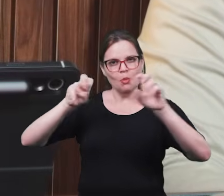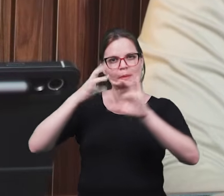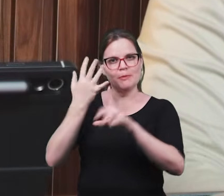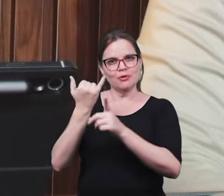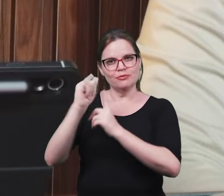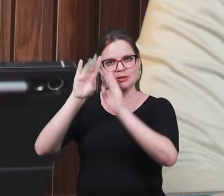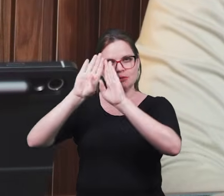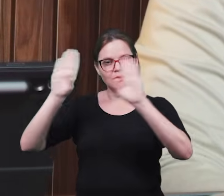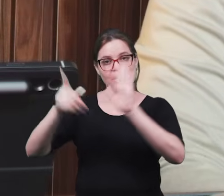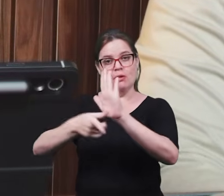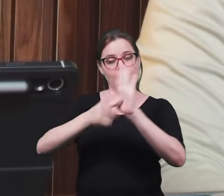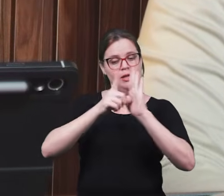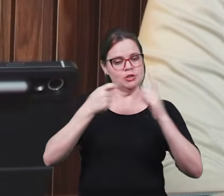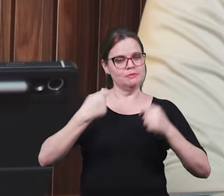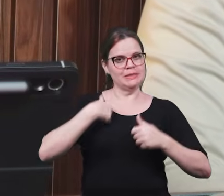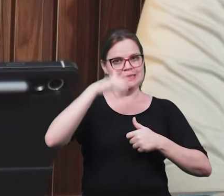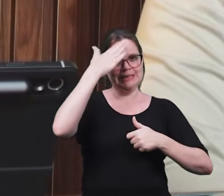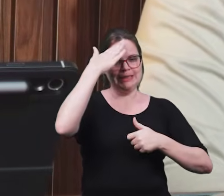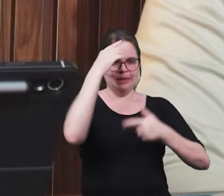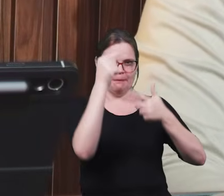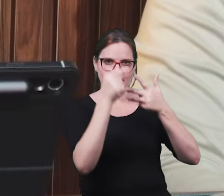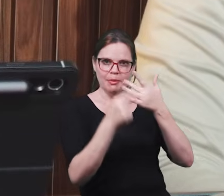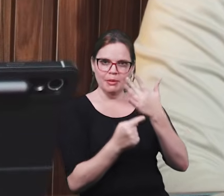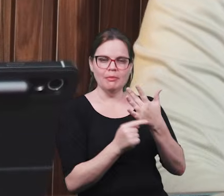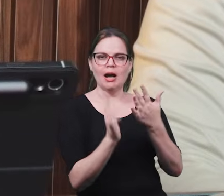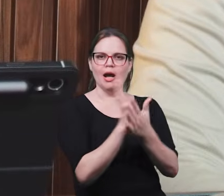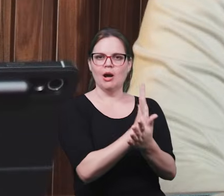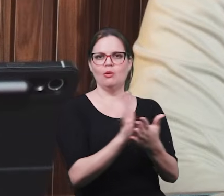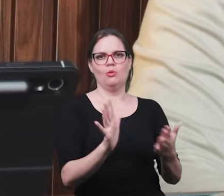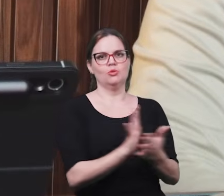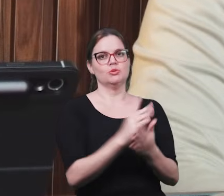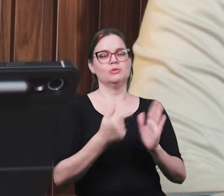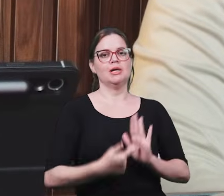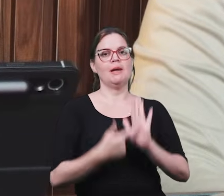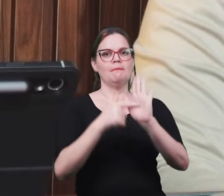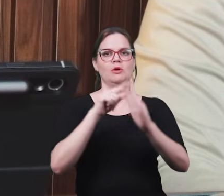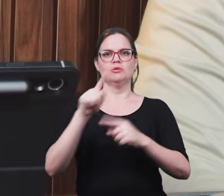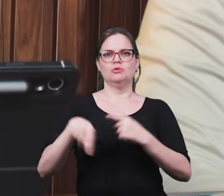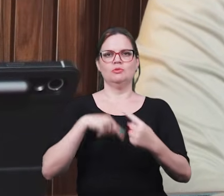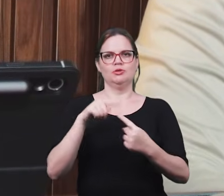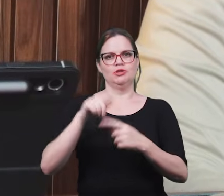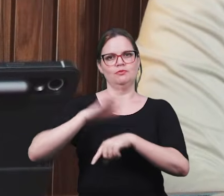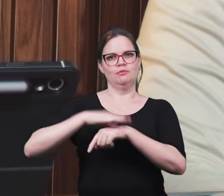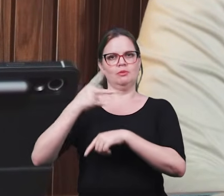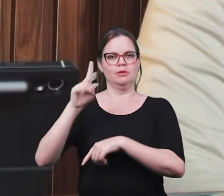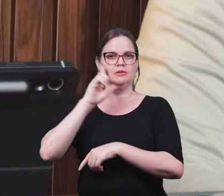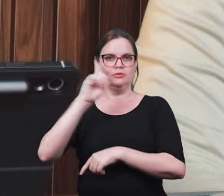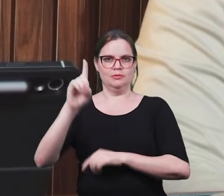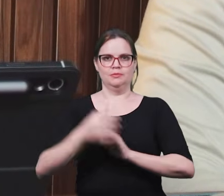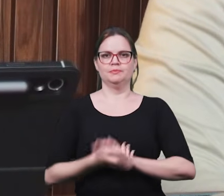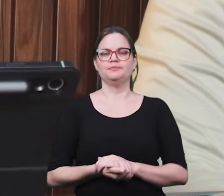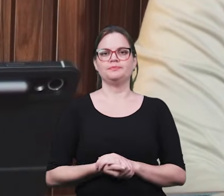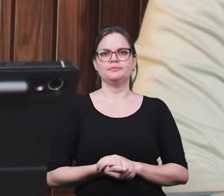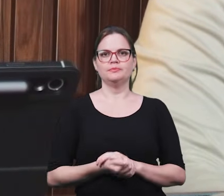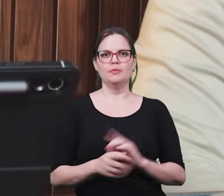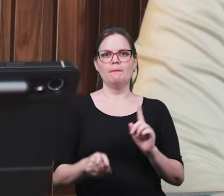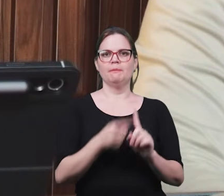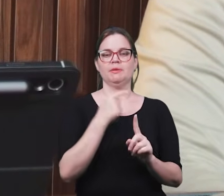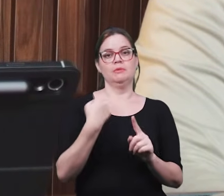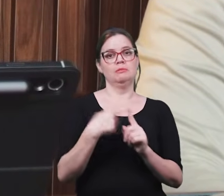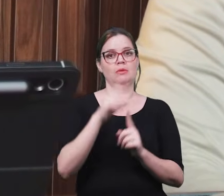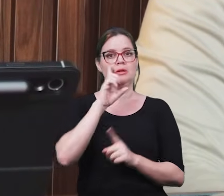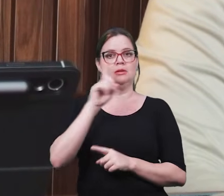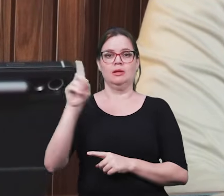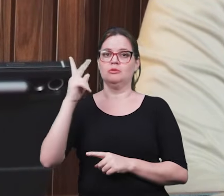nos mostra como pontos que sustentam e evidenciam o objetivo de Deus em salvar o homem. Primeiro, o grande amor de